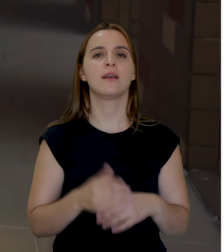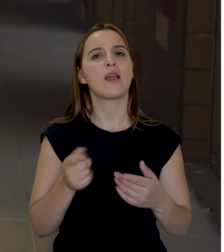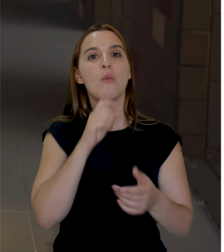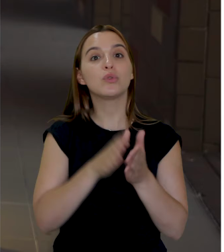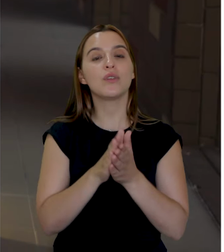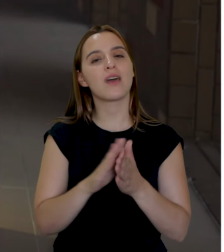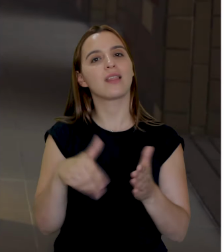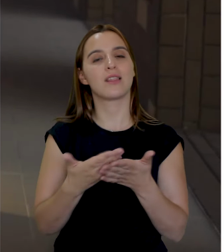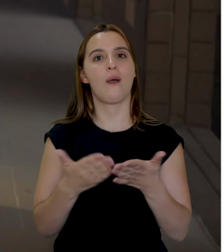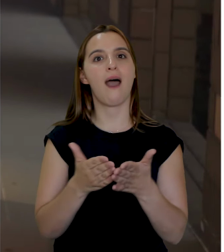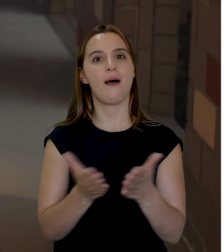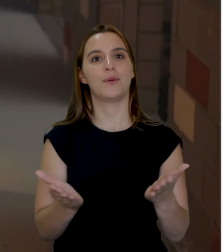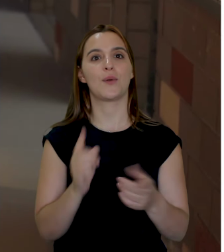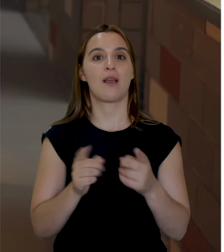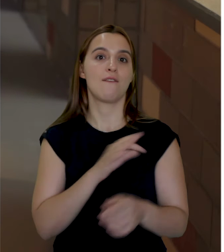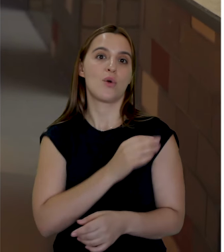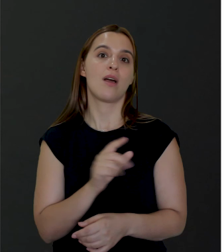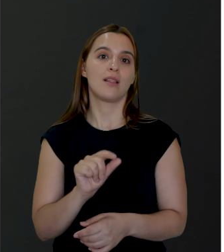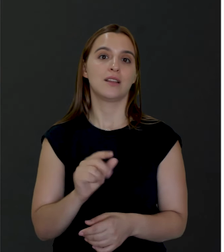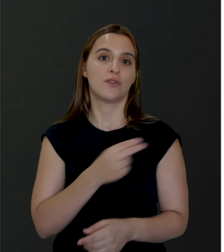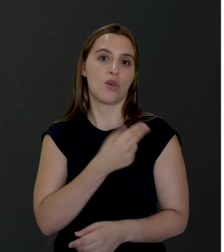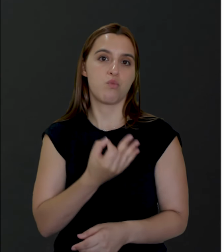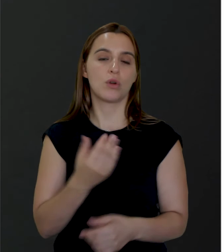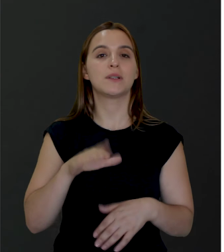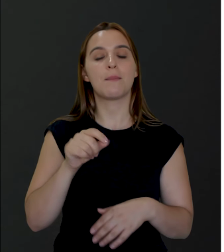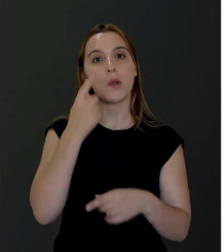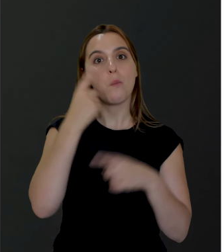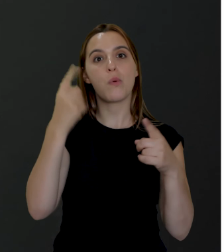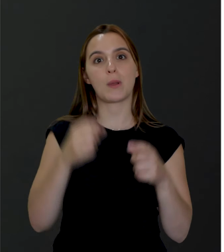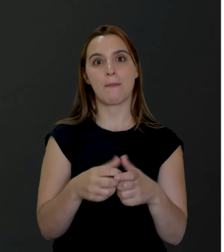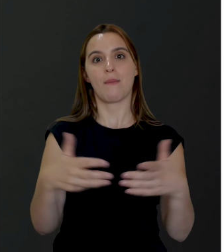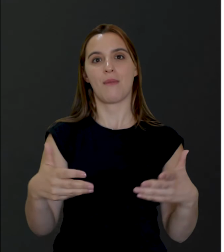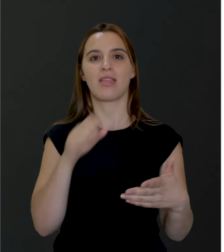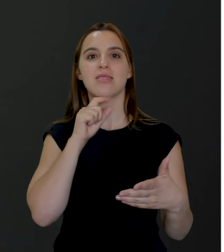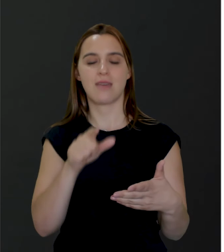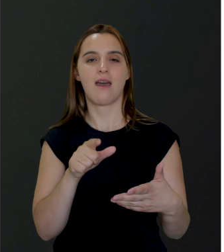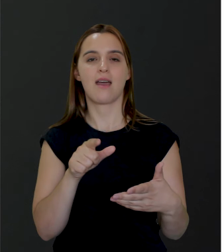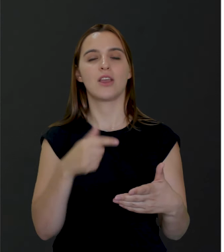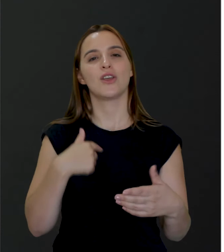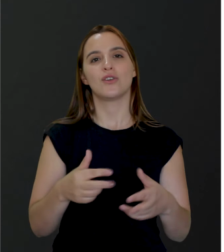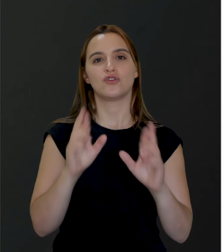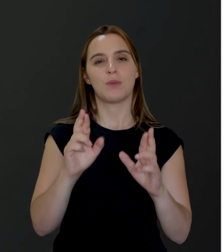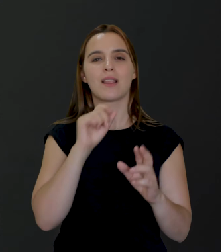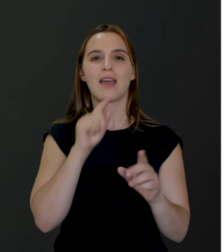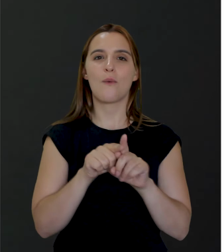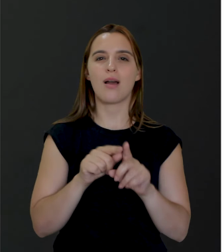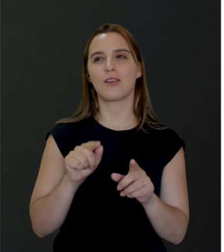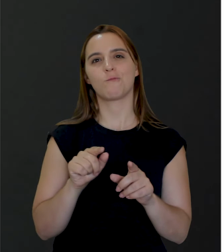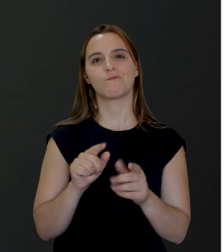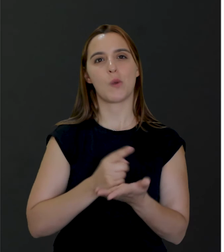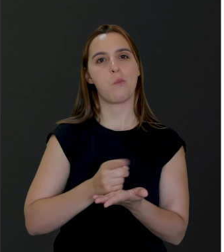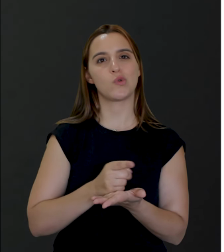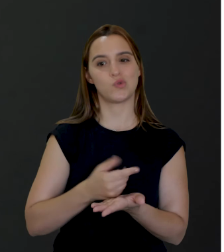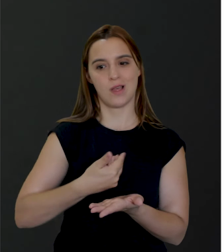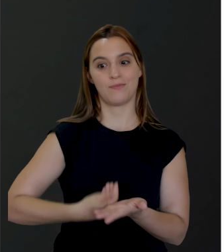não só à Faculdade de Letras da Universidade do Porto, mas a um público maior e eu espero sinceramente poder ser como uma espécie de bússola,